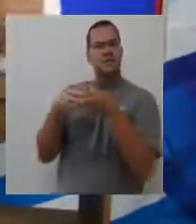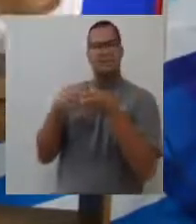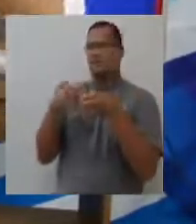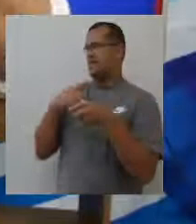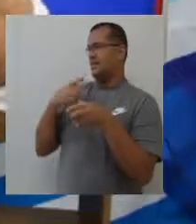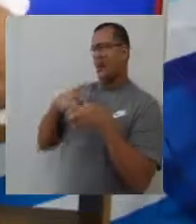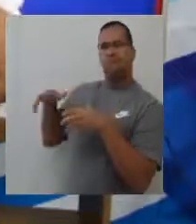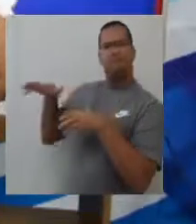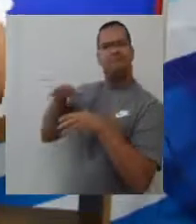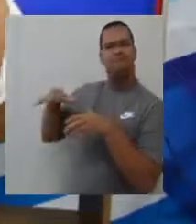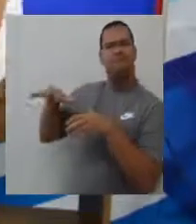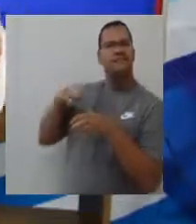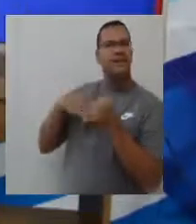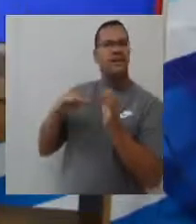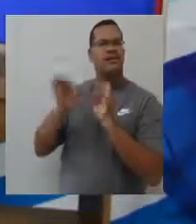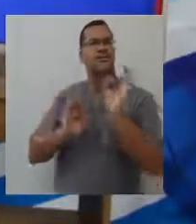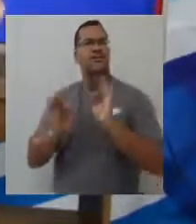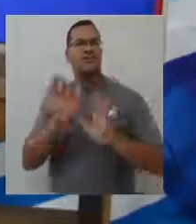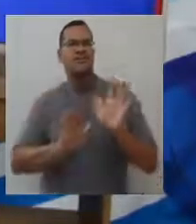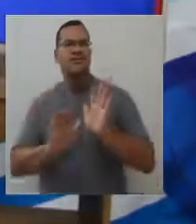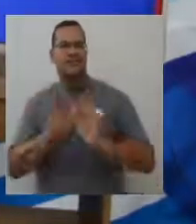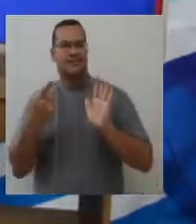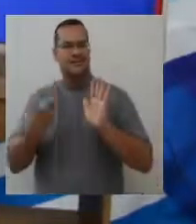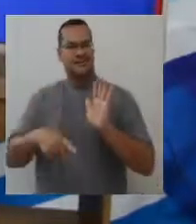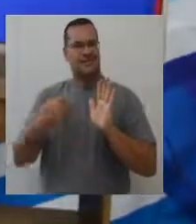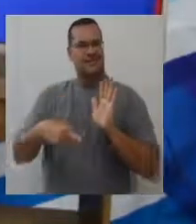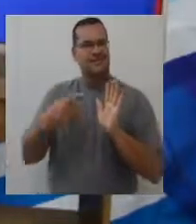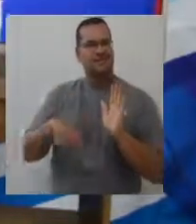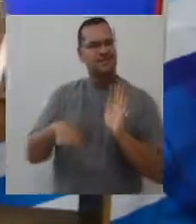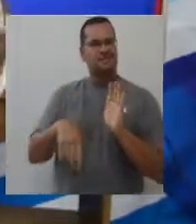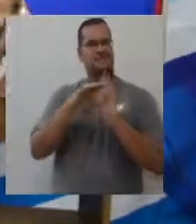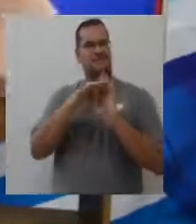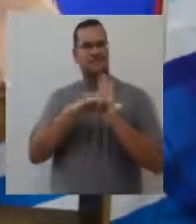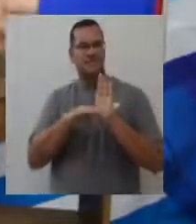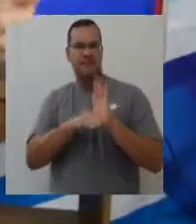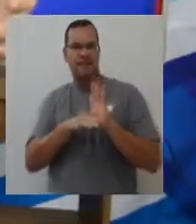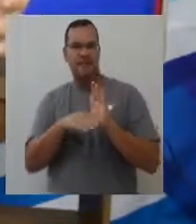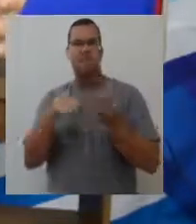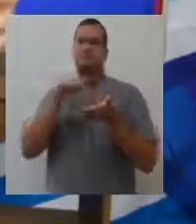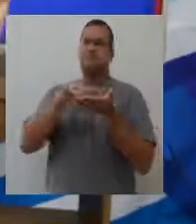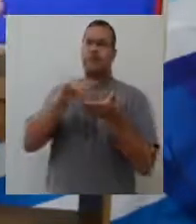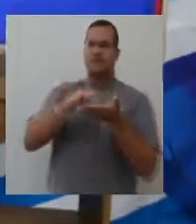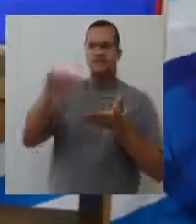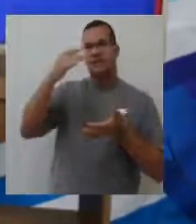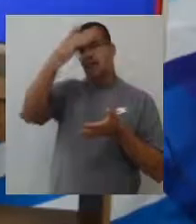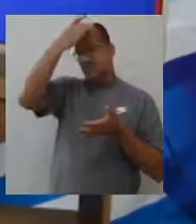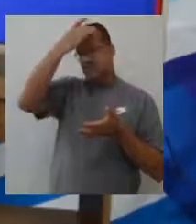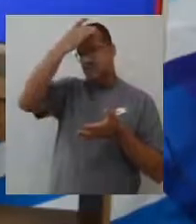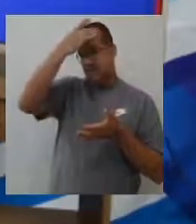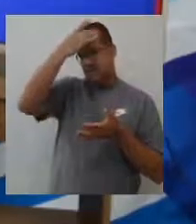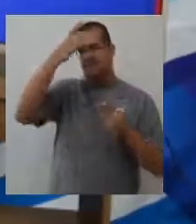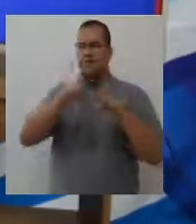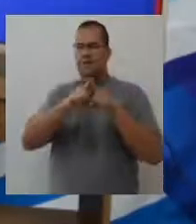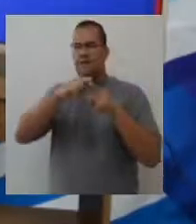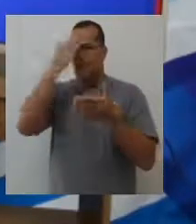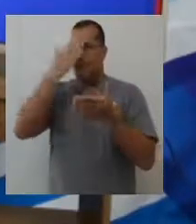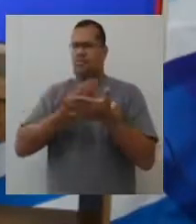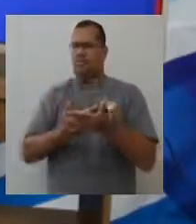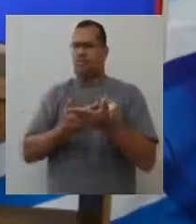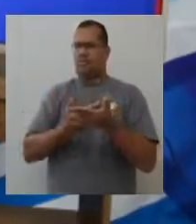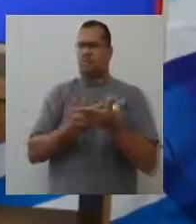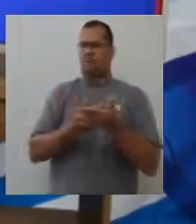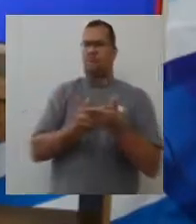bastidores que estão nesse exato momento cuidando desse projeto. O nosso querido secretário Fred Amanso, que acreditou nesse